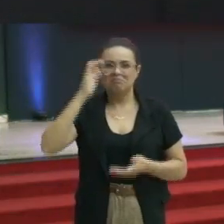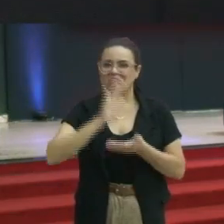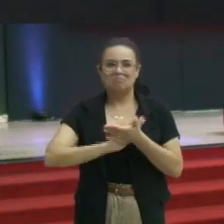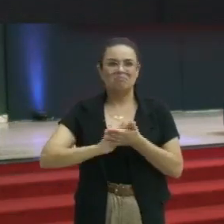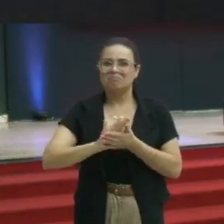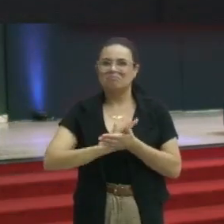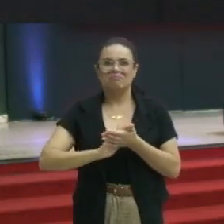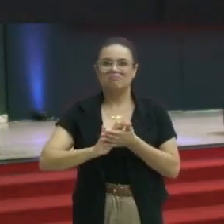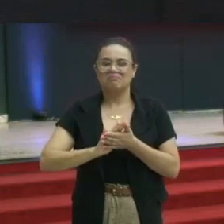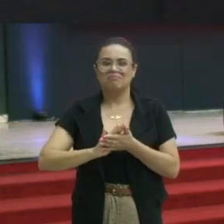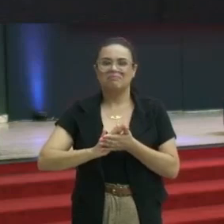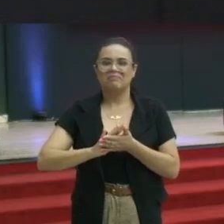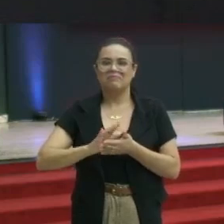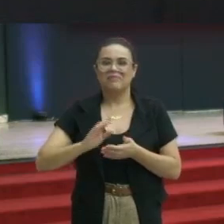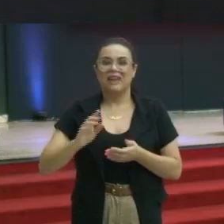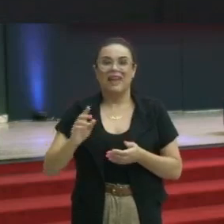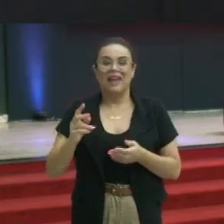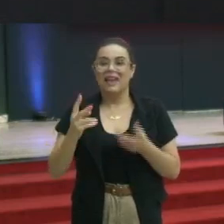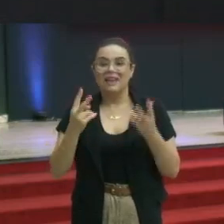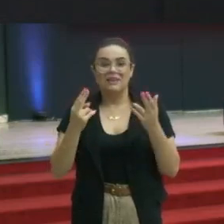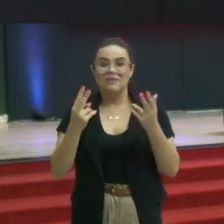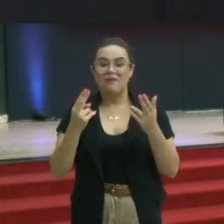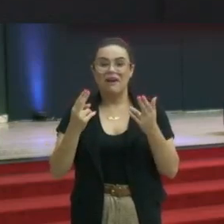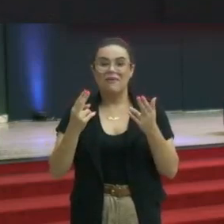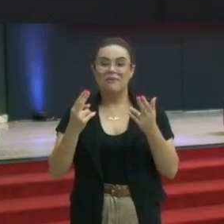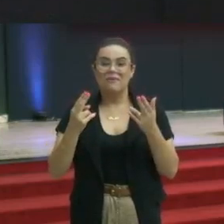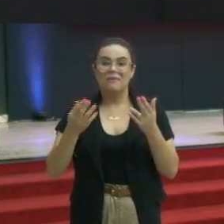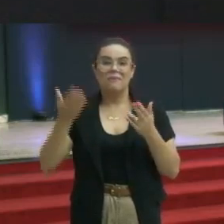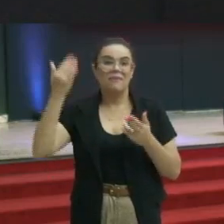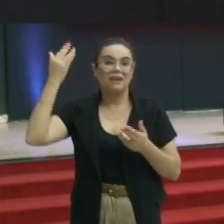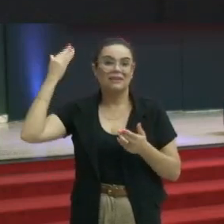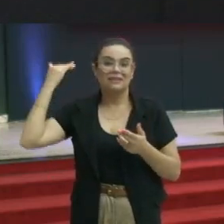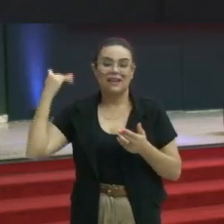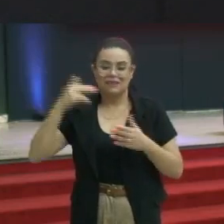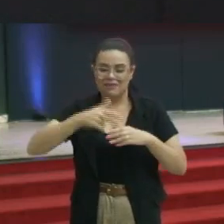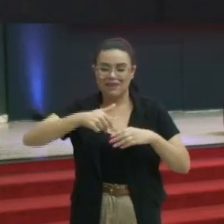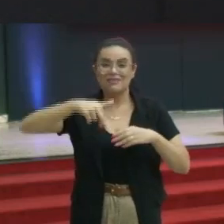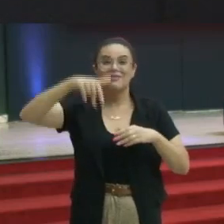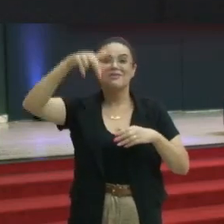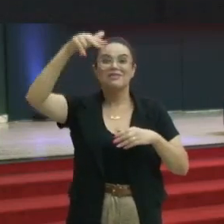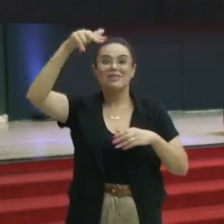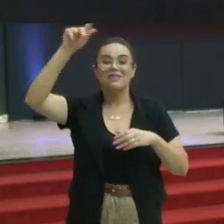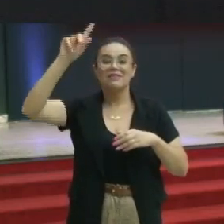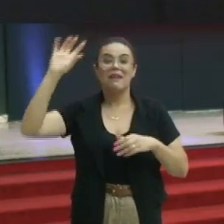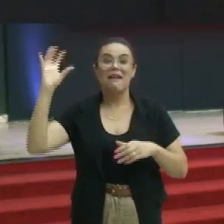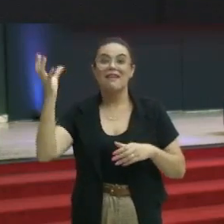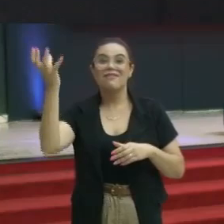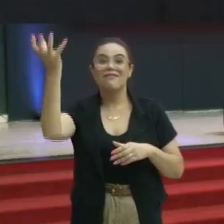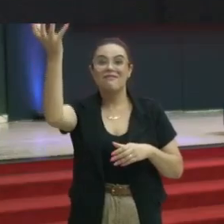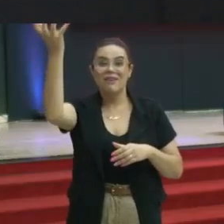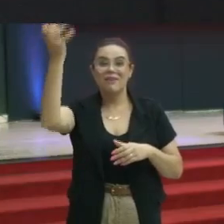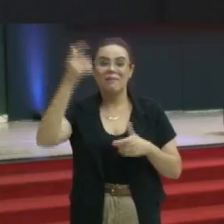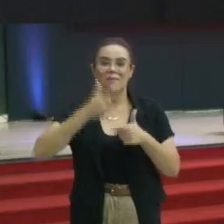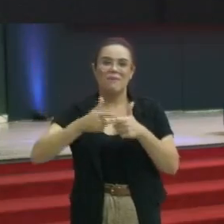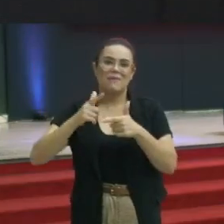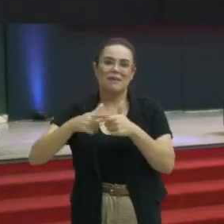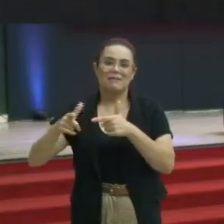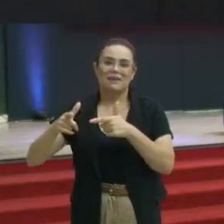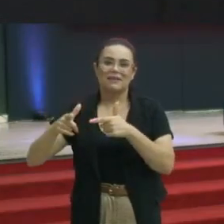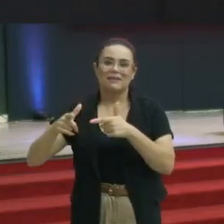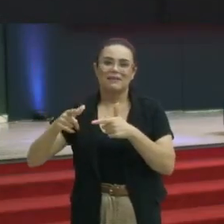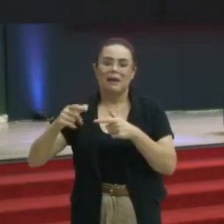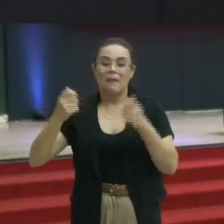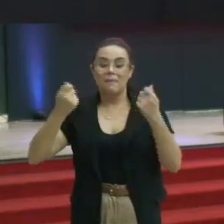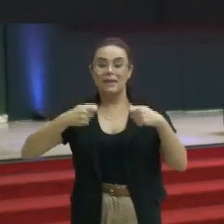Jesus está à sua disposição hoje. Pare de tentar e comece a confiar.